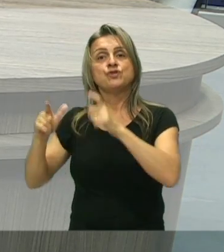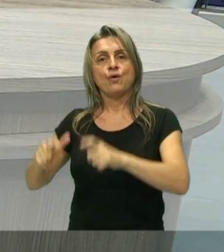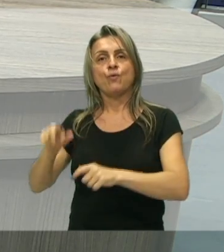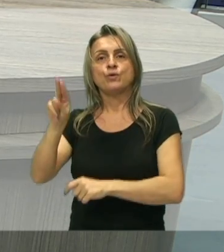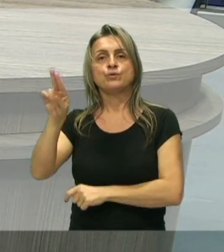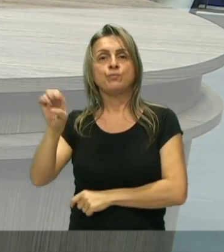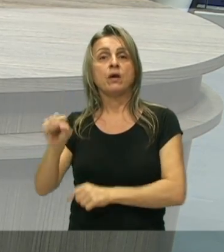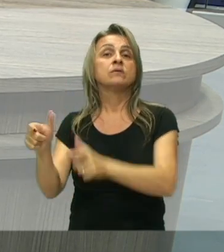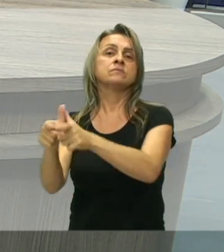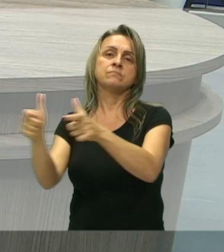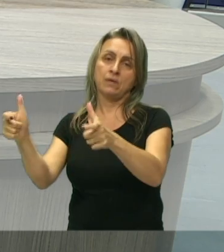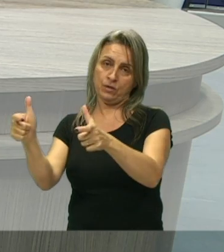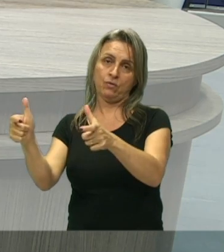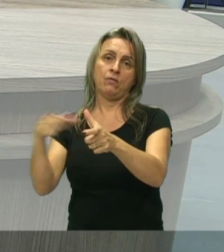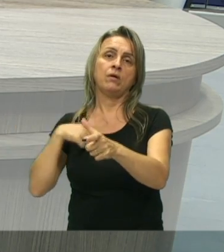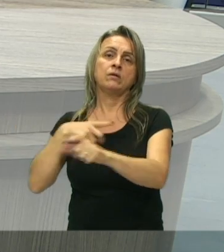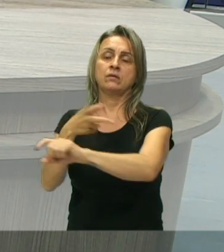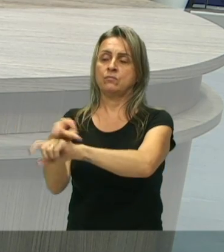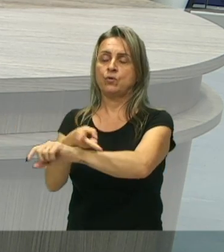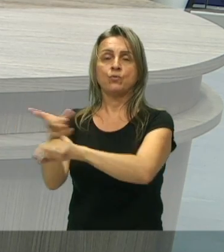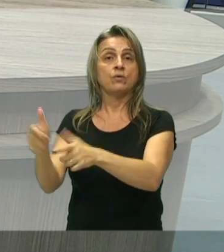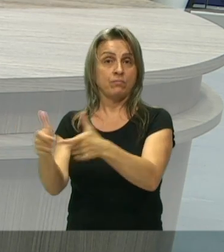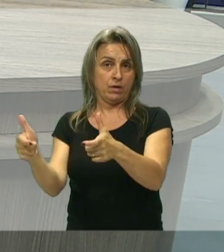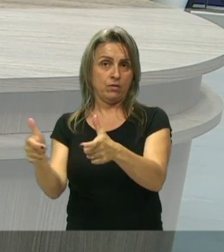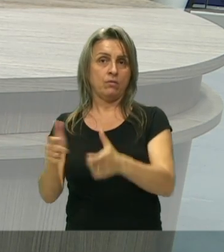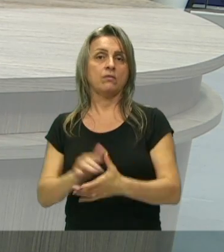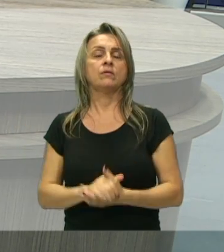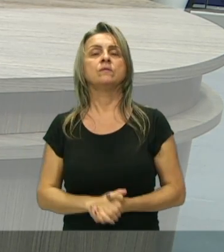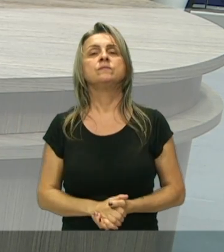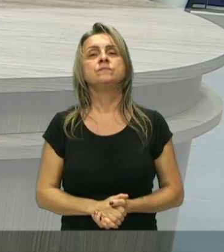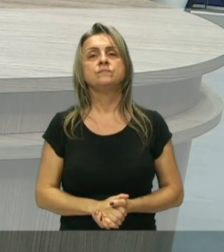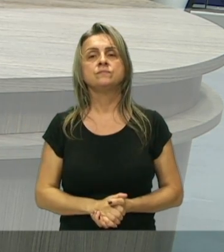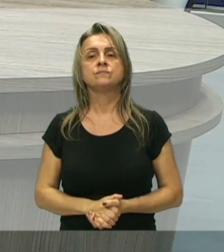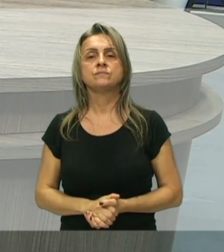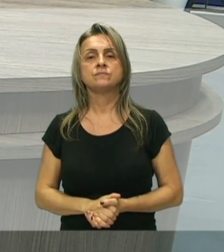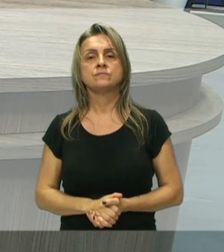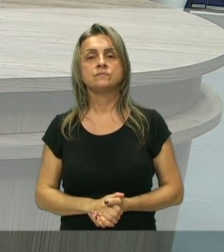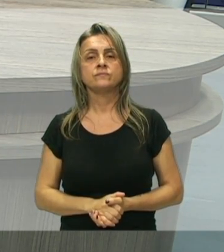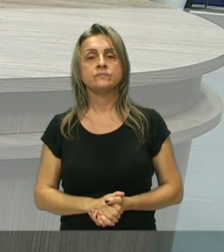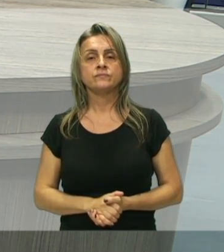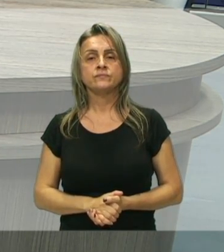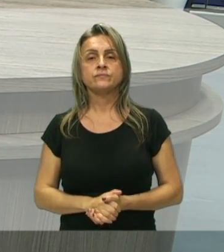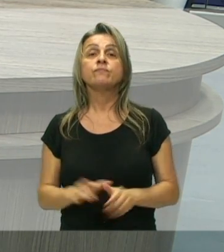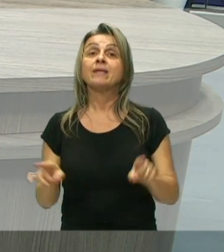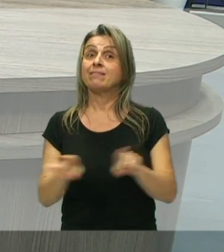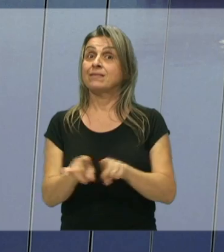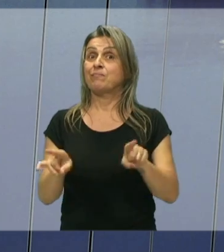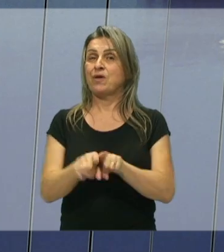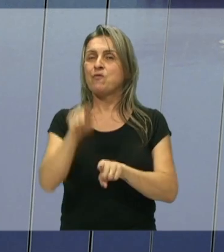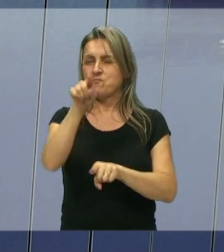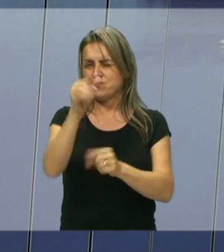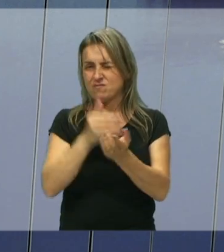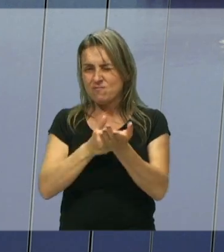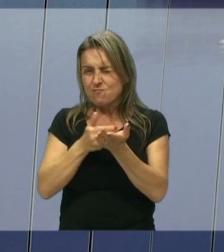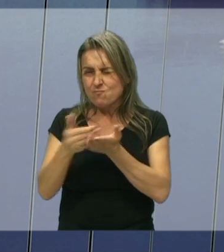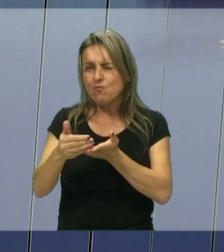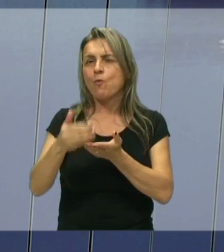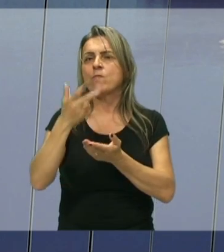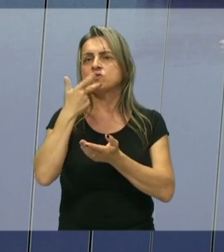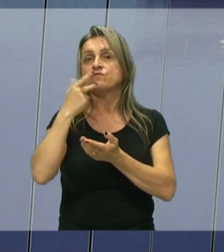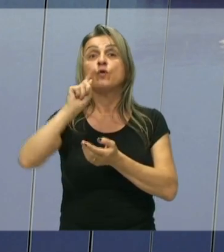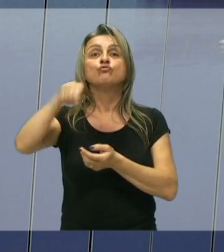bem no comecinho, que é a questão da prevenção. Hoje, para